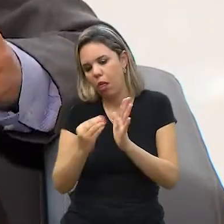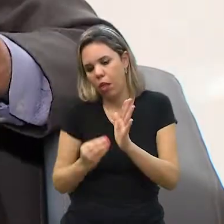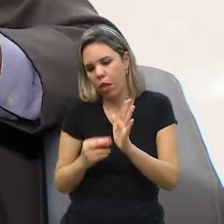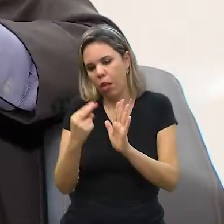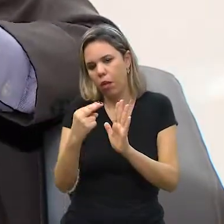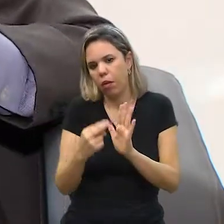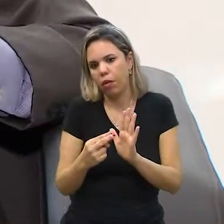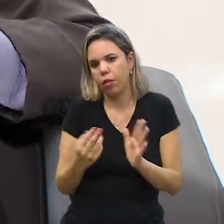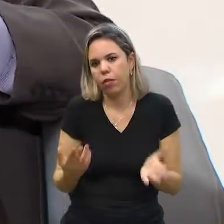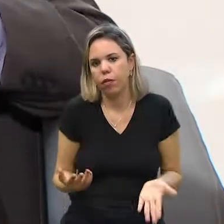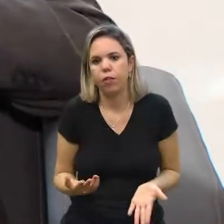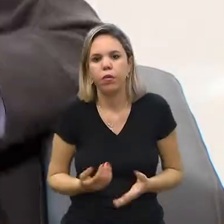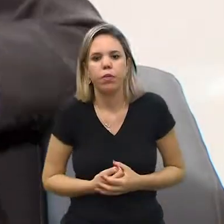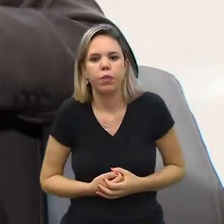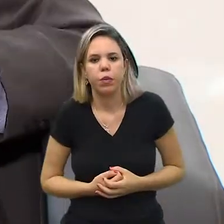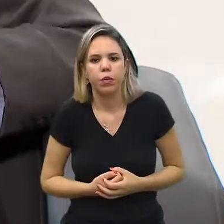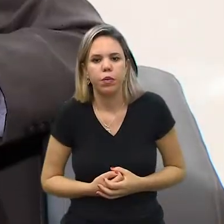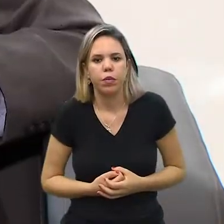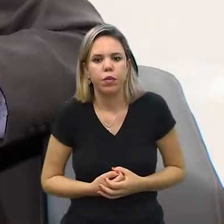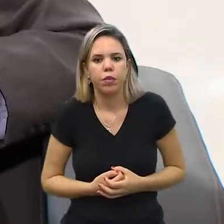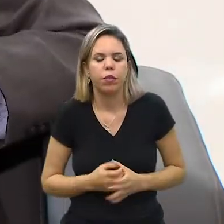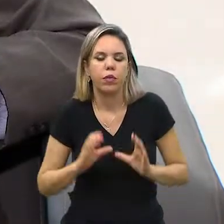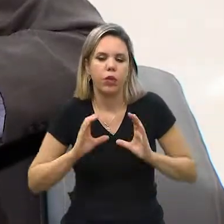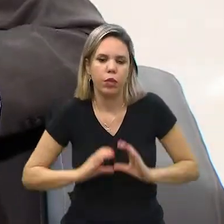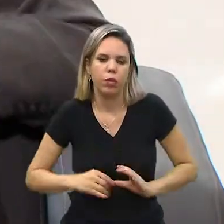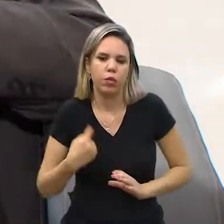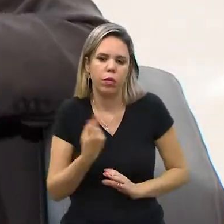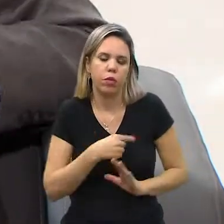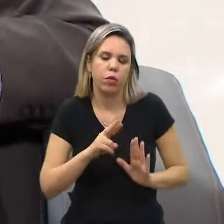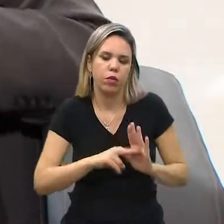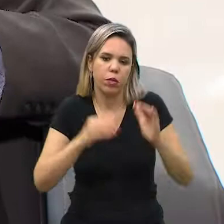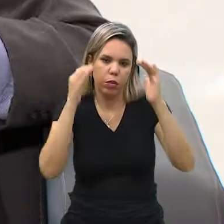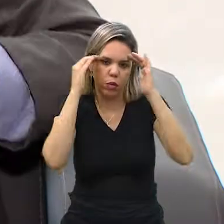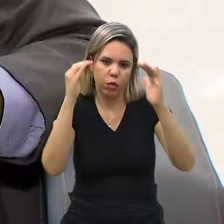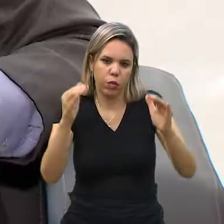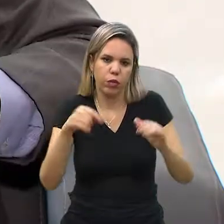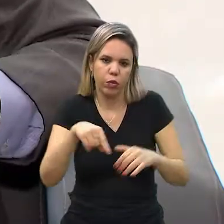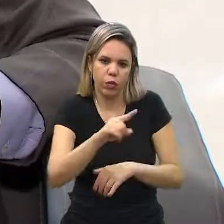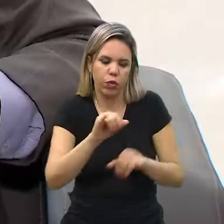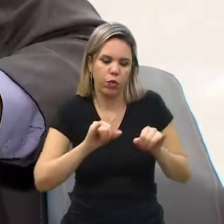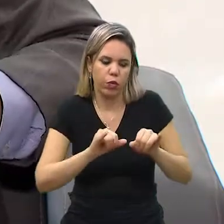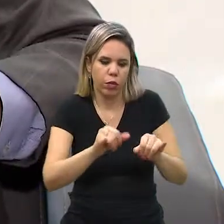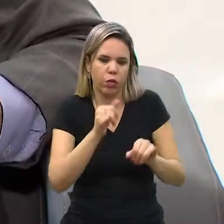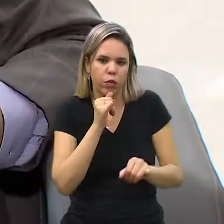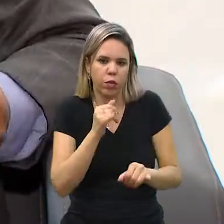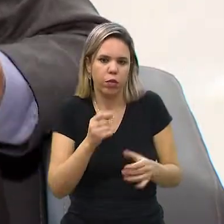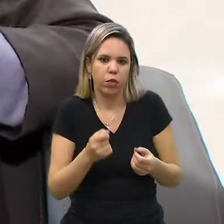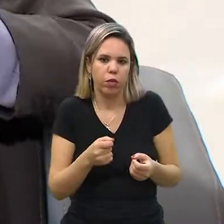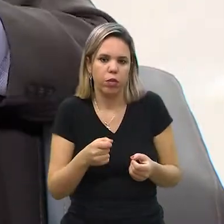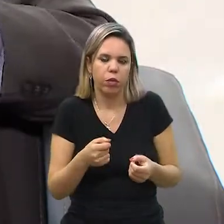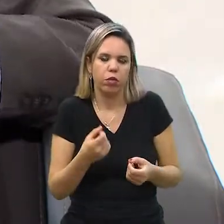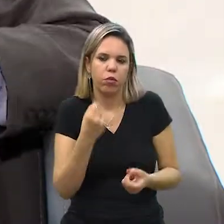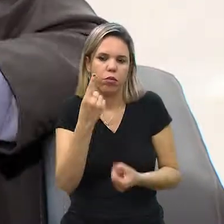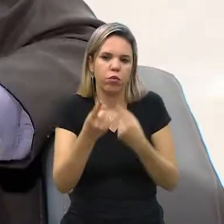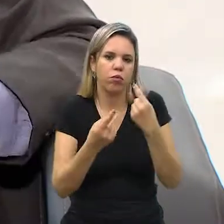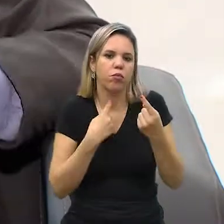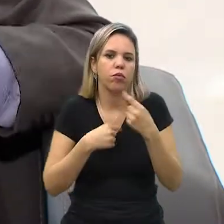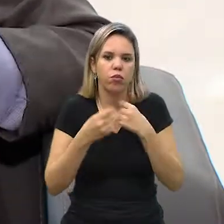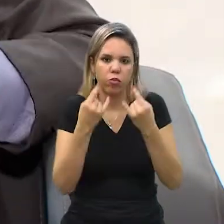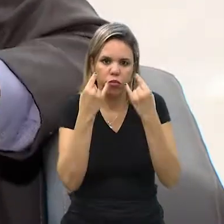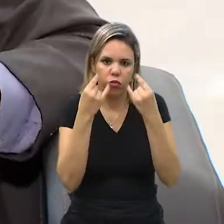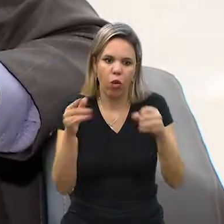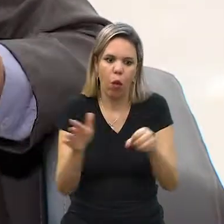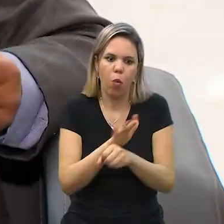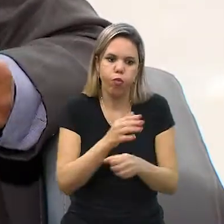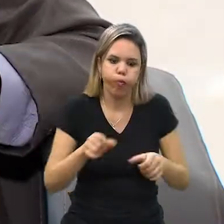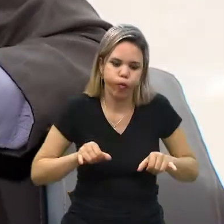lista. Então, é uma questão de disciplina, tá? Porque se você for ao mercado e por impulso encher o